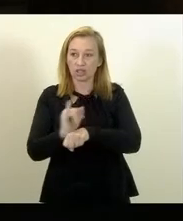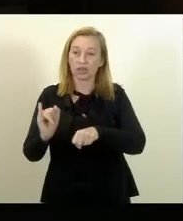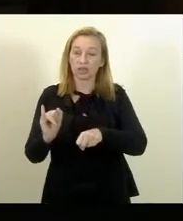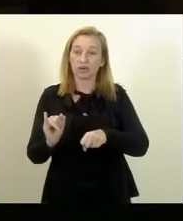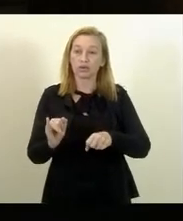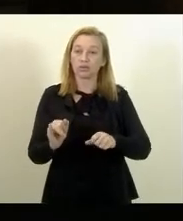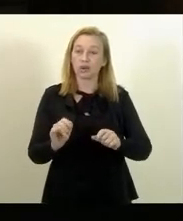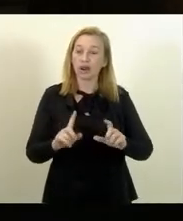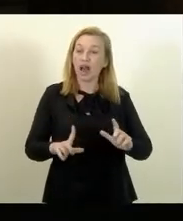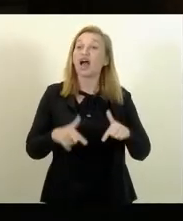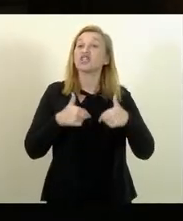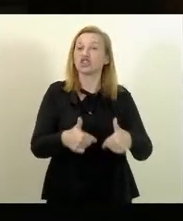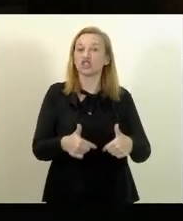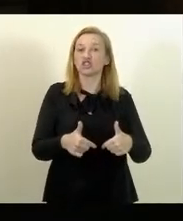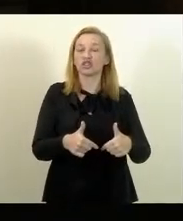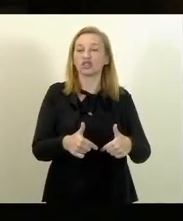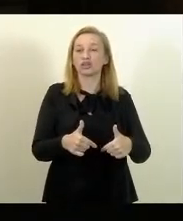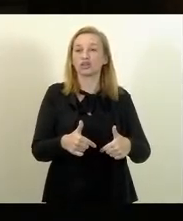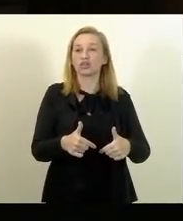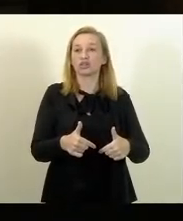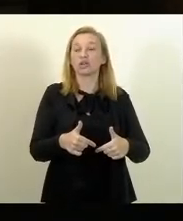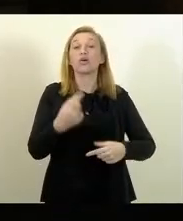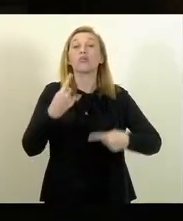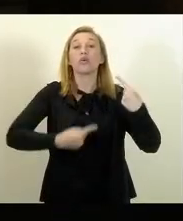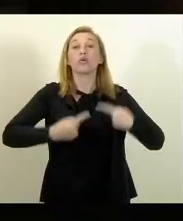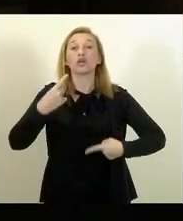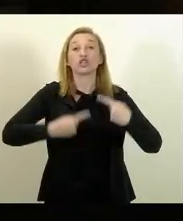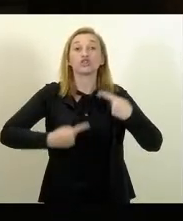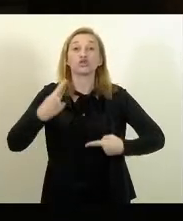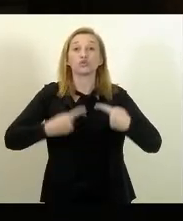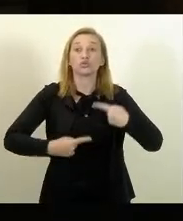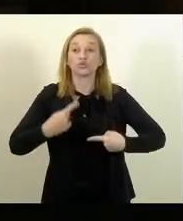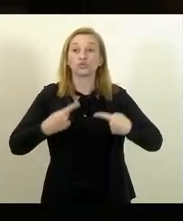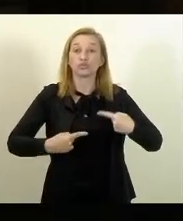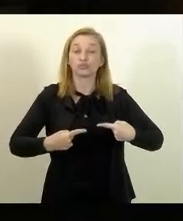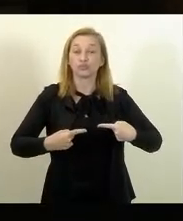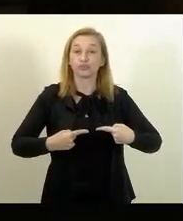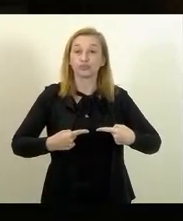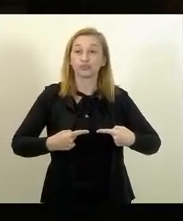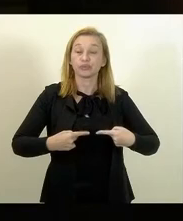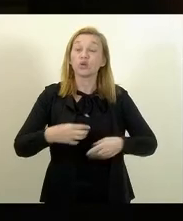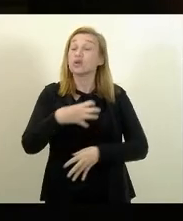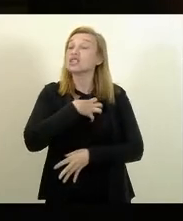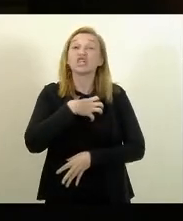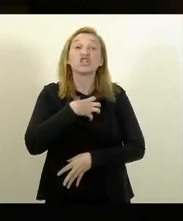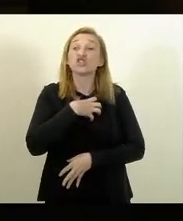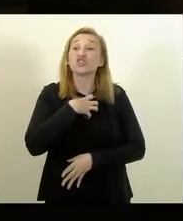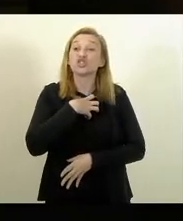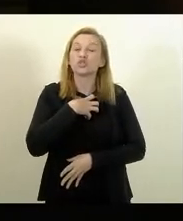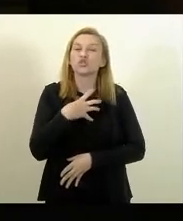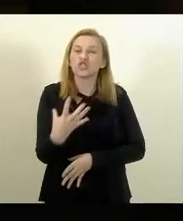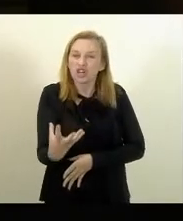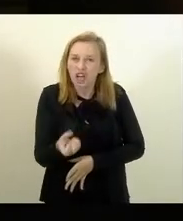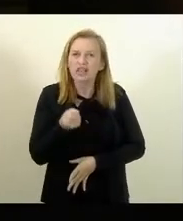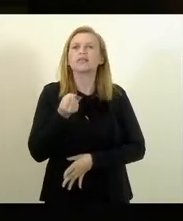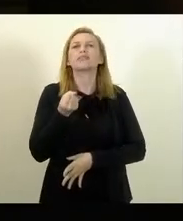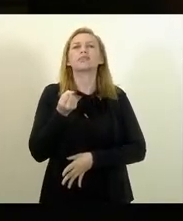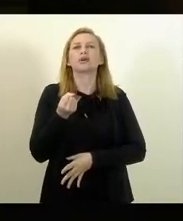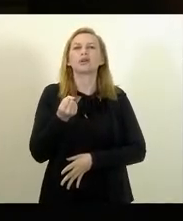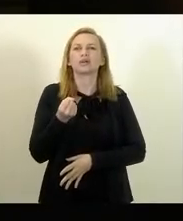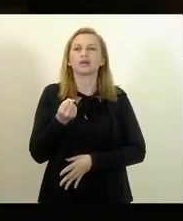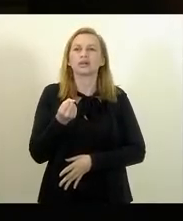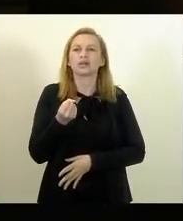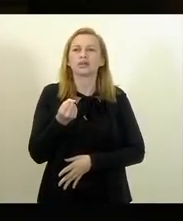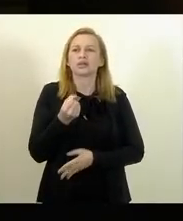para imprimir uma ação política no sentido de receber